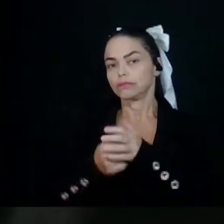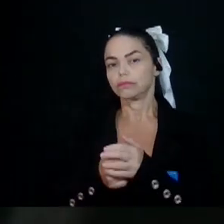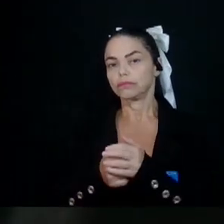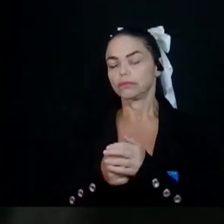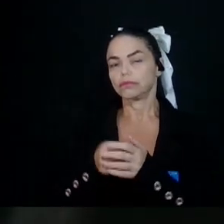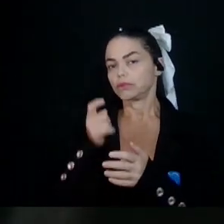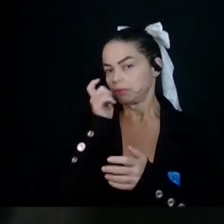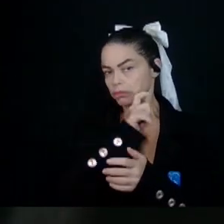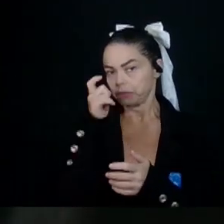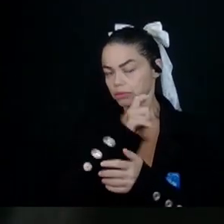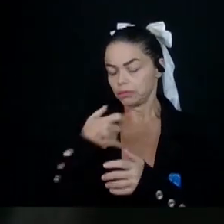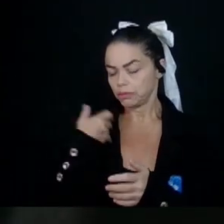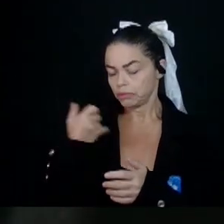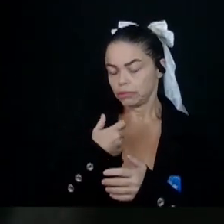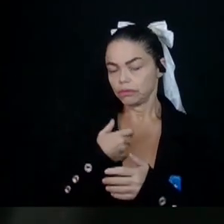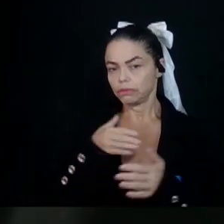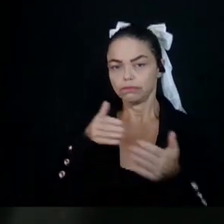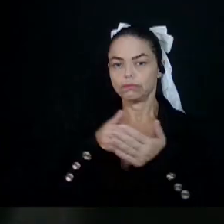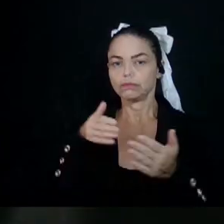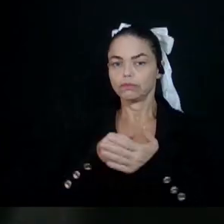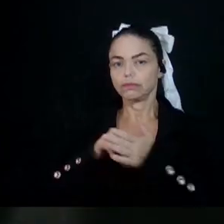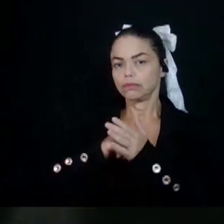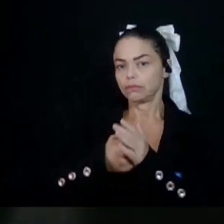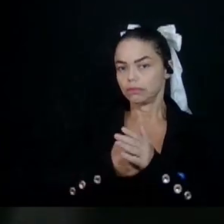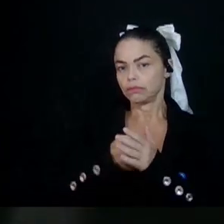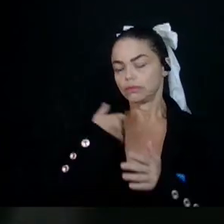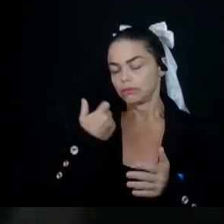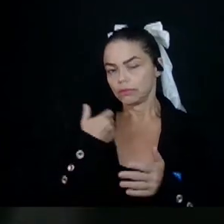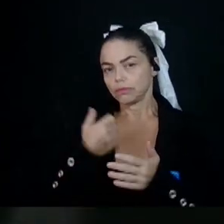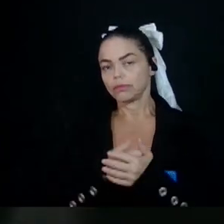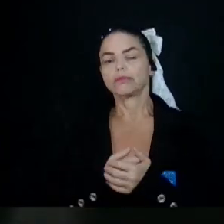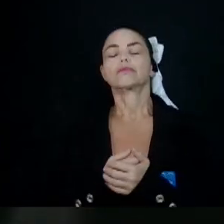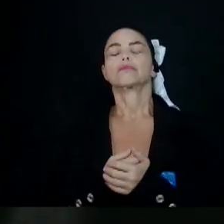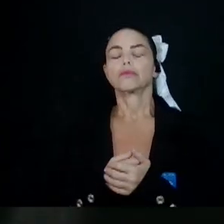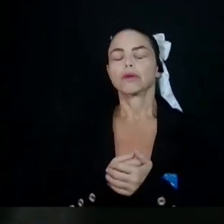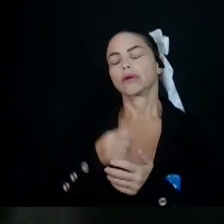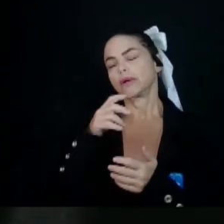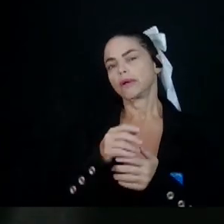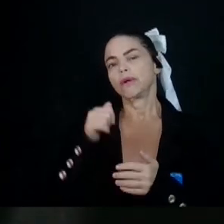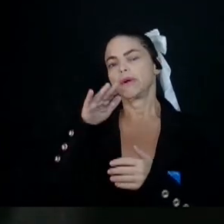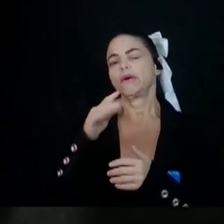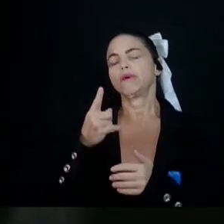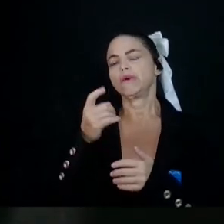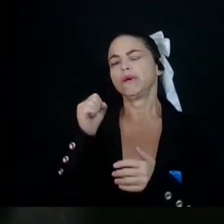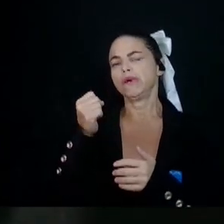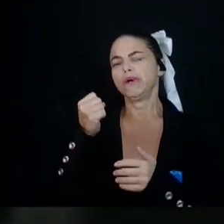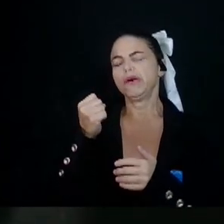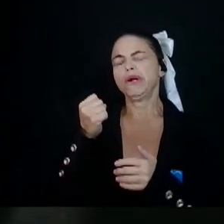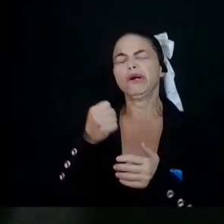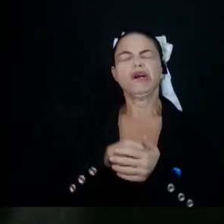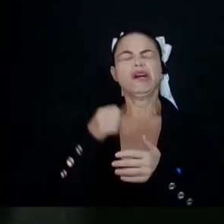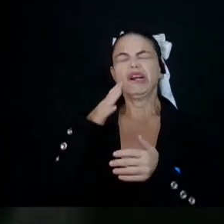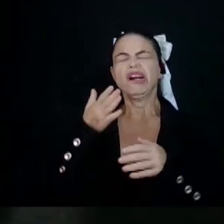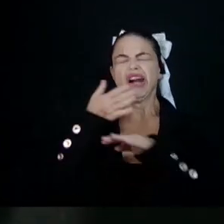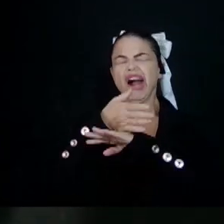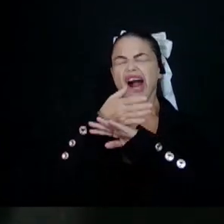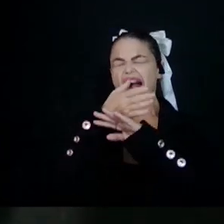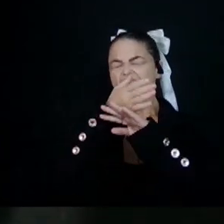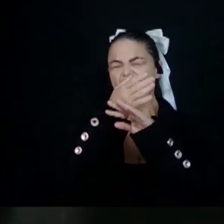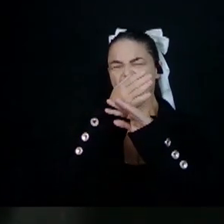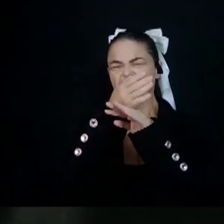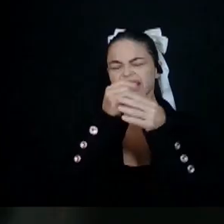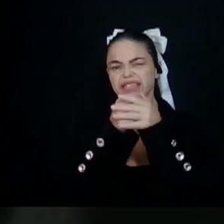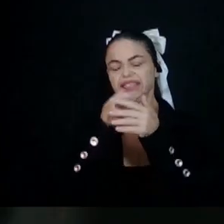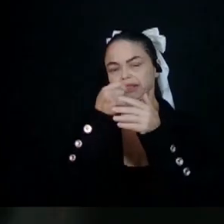como, não tem restrição, né? Você coloca a idade, claro que vai colocar lá maior de 18 anos e já tá lá, já criou, né, o